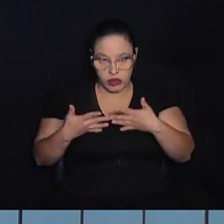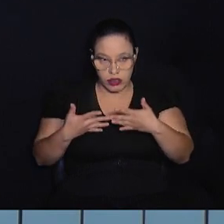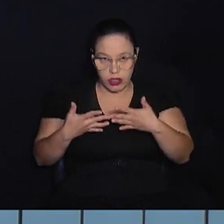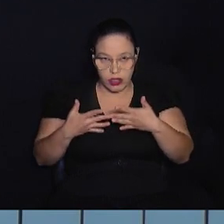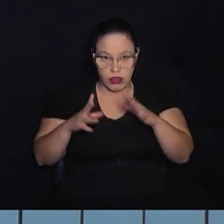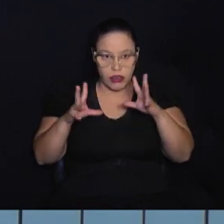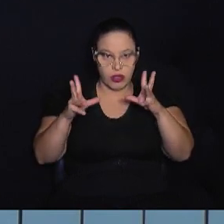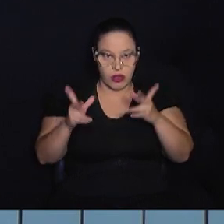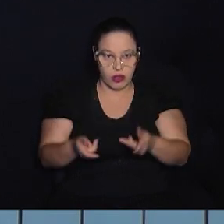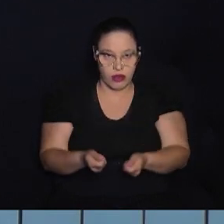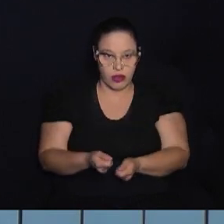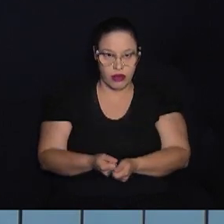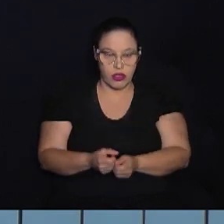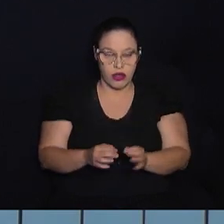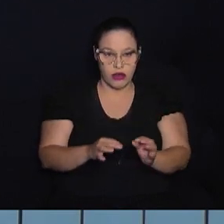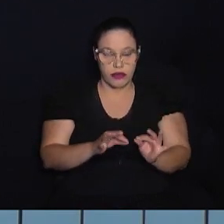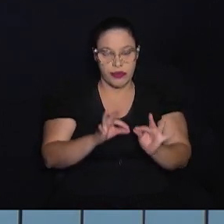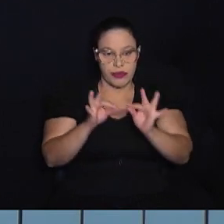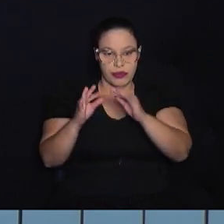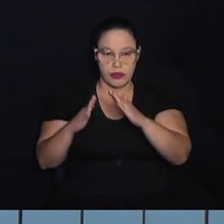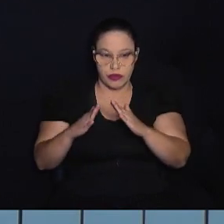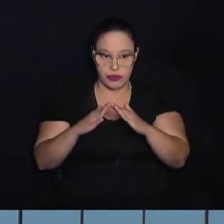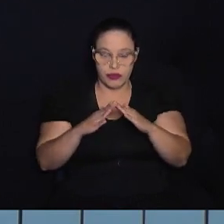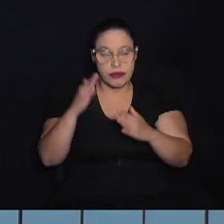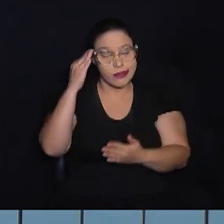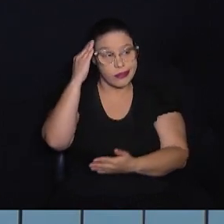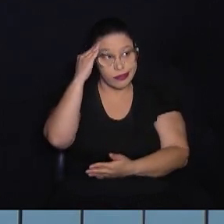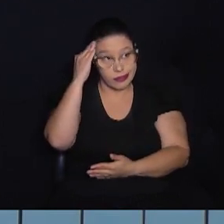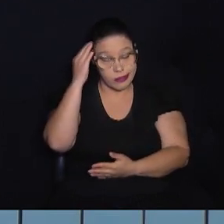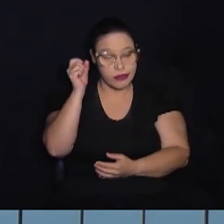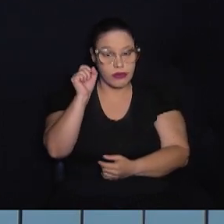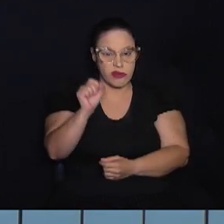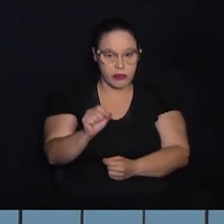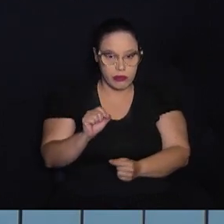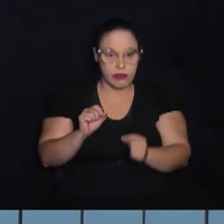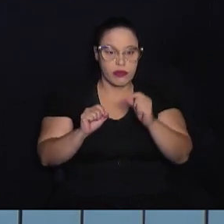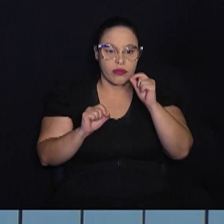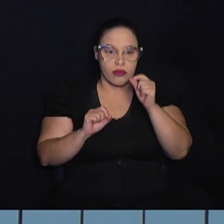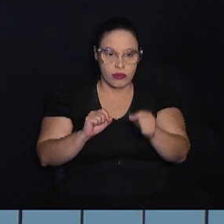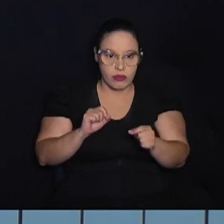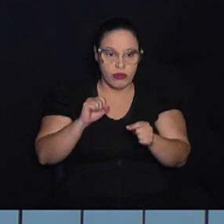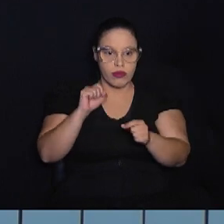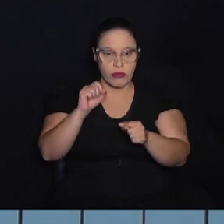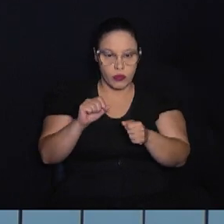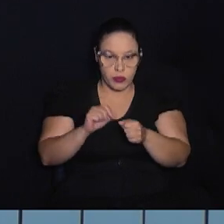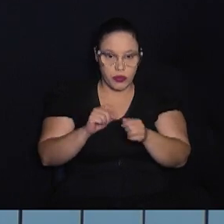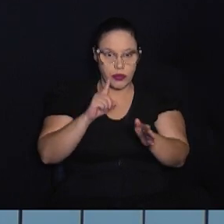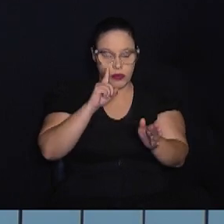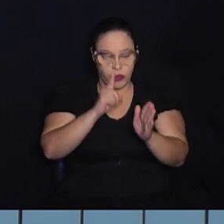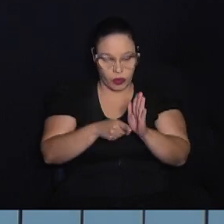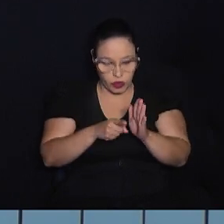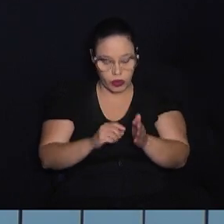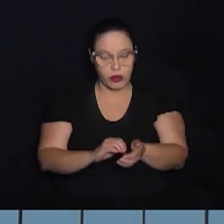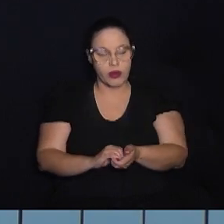forma geral para o pessoal que está em casa entender passo a passo, né? Que é feito a partir do diagnóstico.